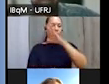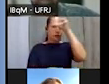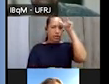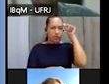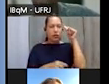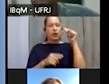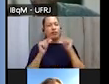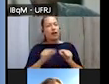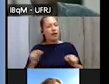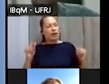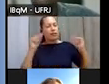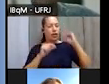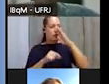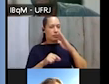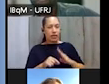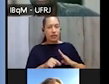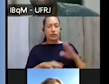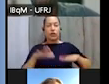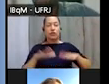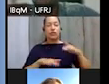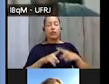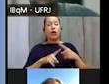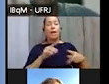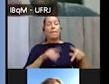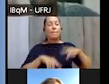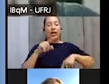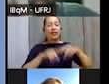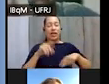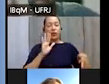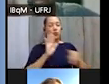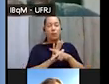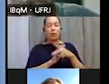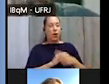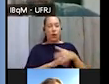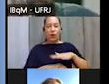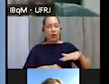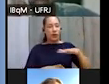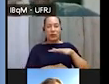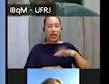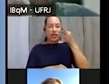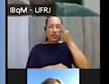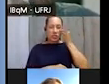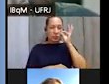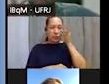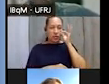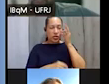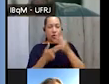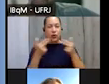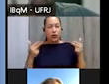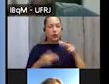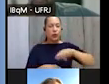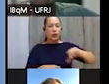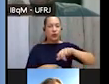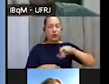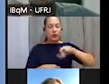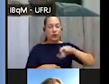de materiais em função da nossa biodiversidade de micro-organismos e da variação climática, né? O nosso